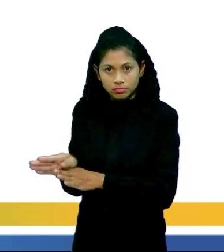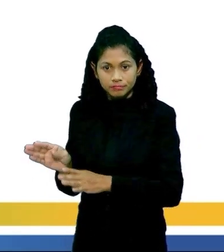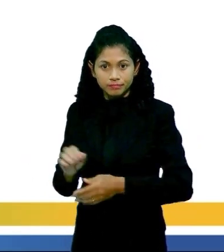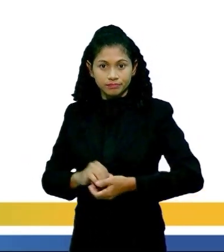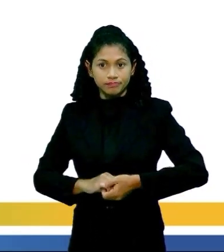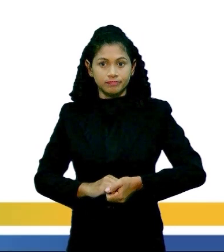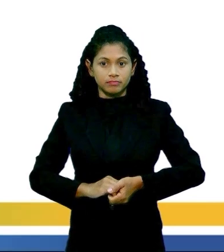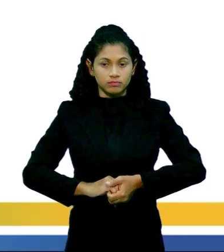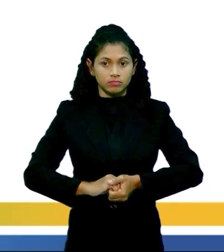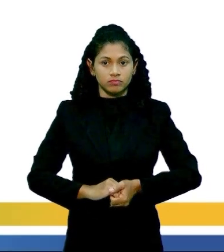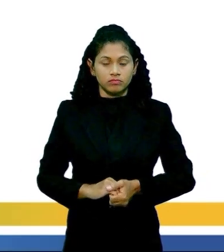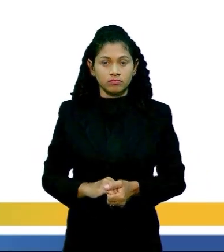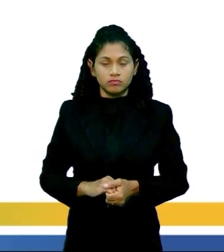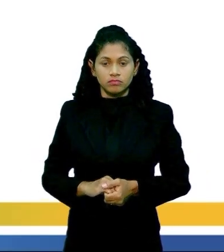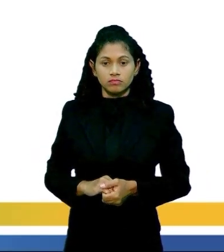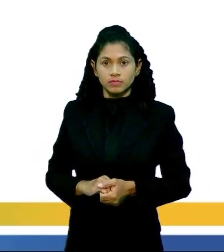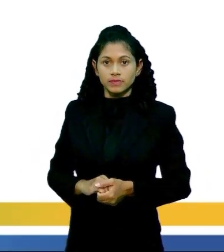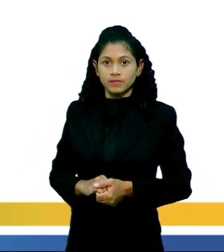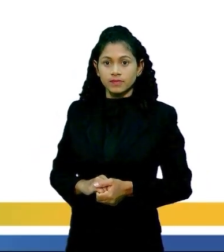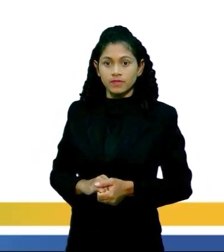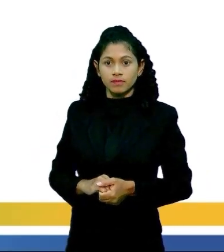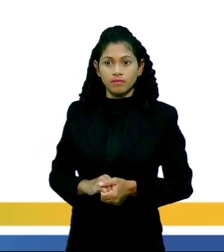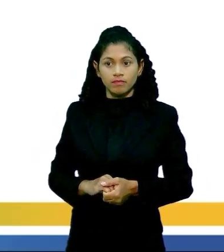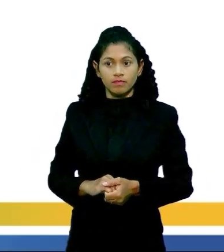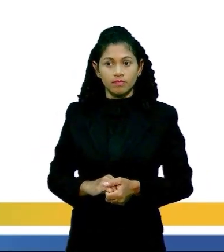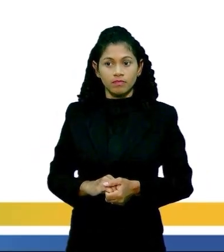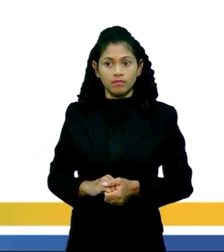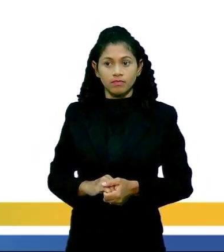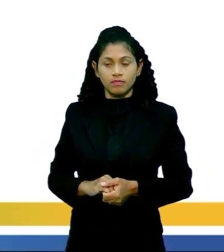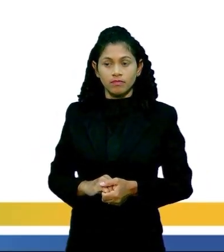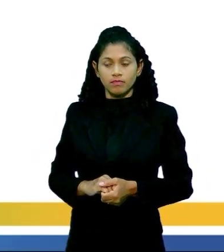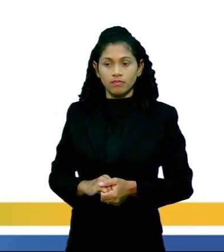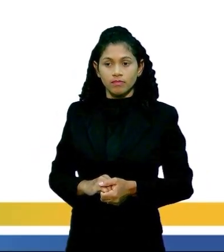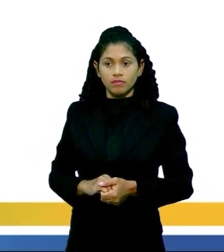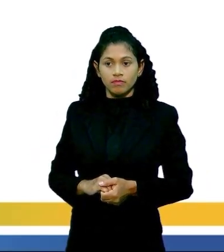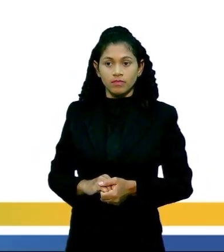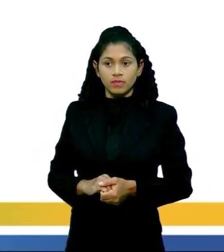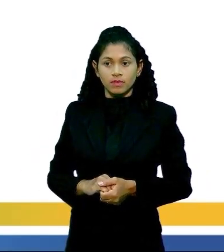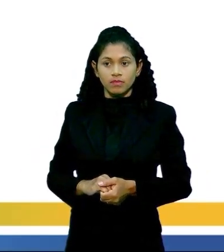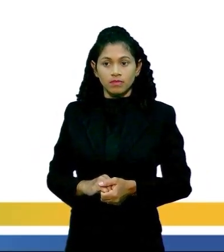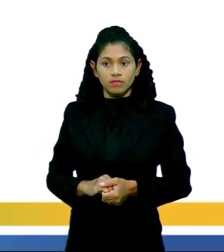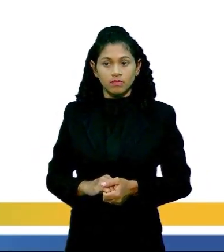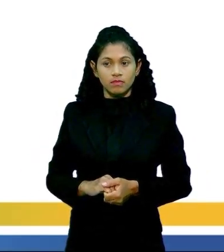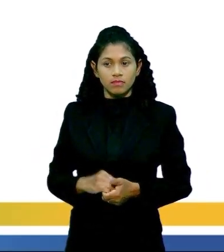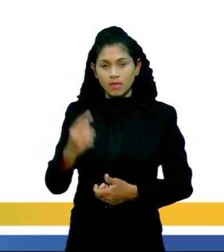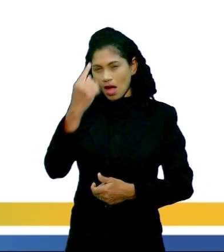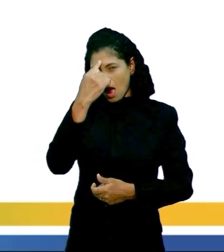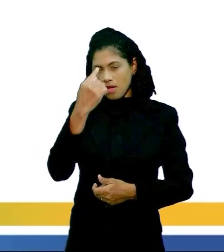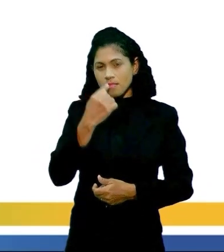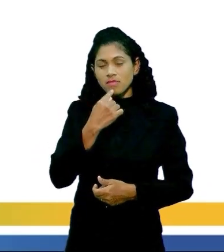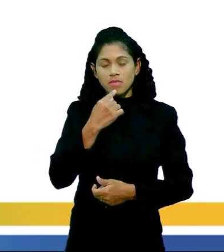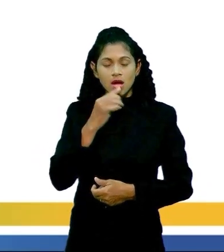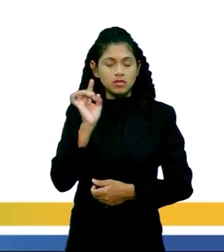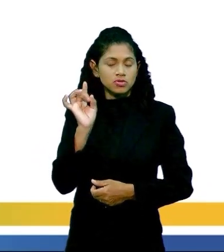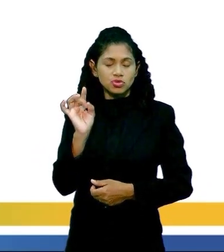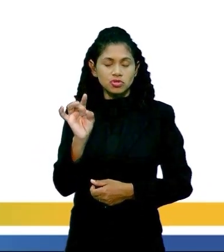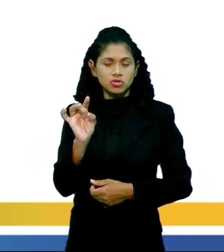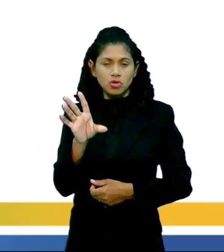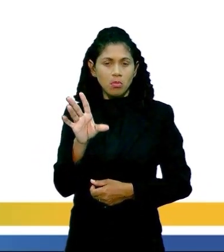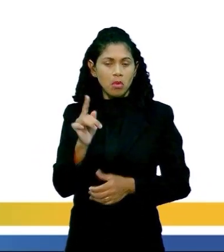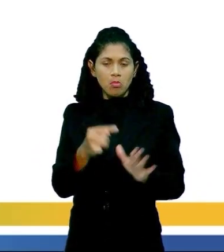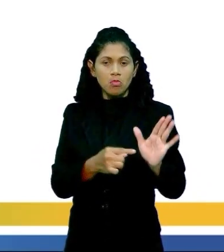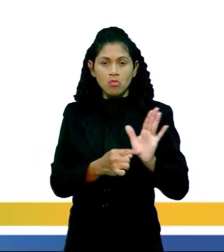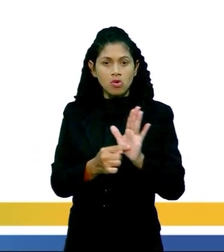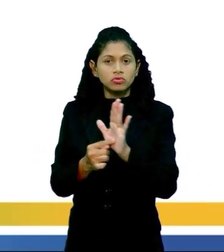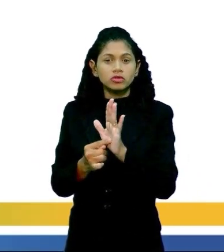O GIF aí não faz parte do texto, né? Ele é só para ilustrar o contexto. Mas a questão aí de vocês, observe, né? Ela traz